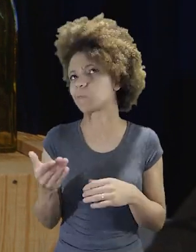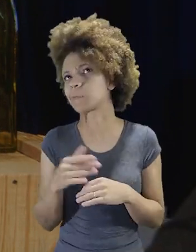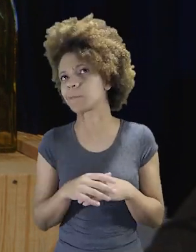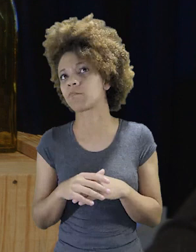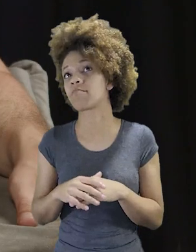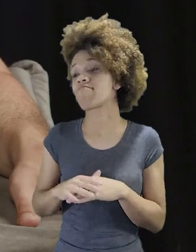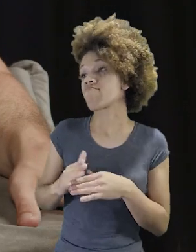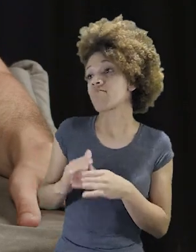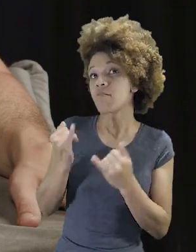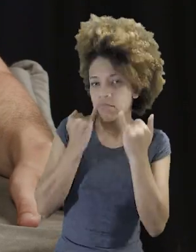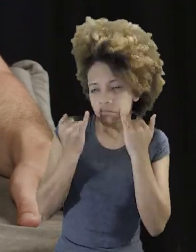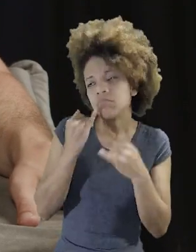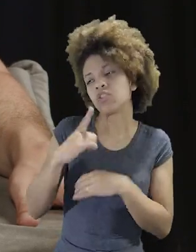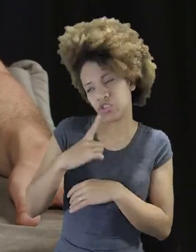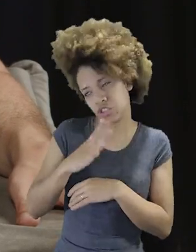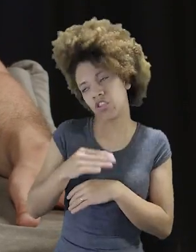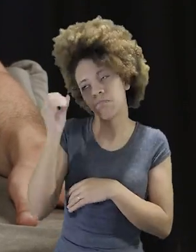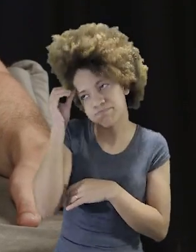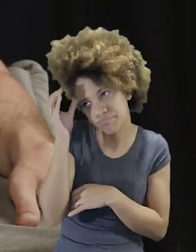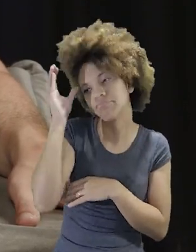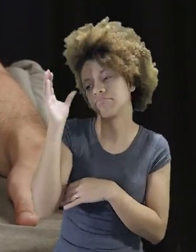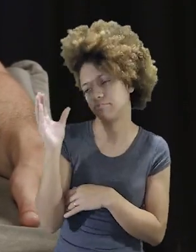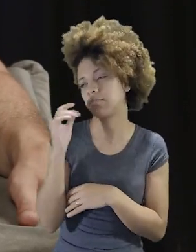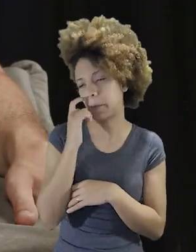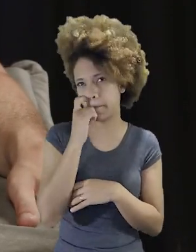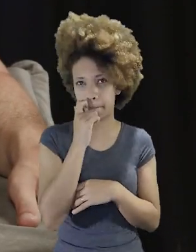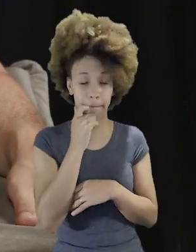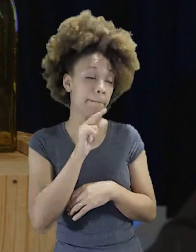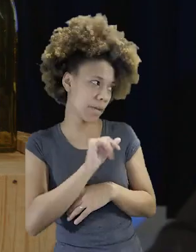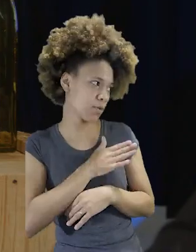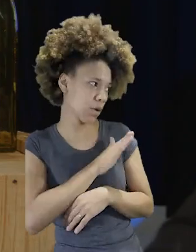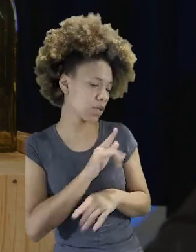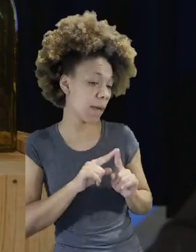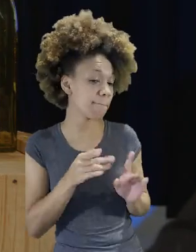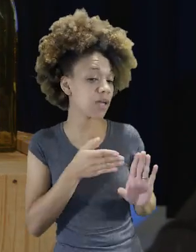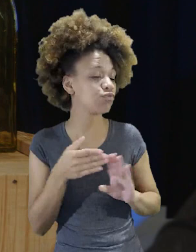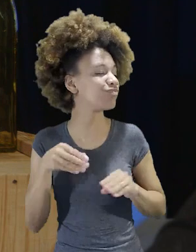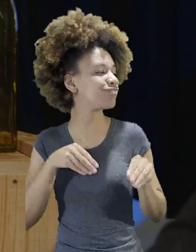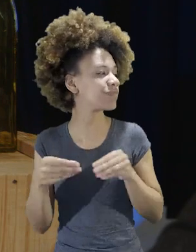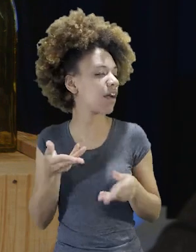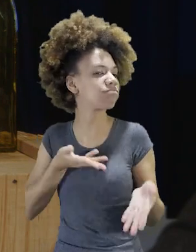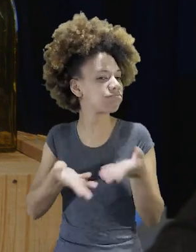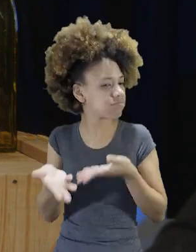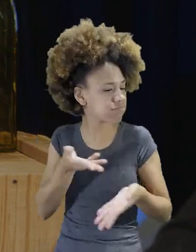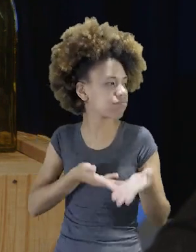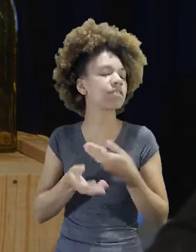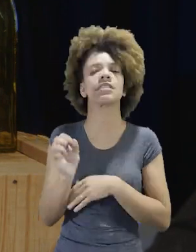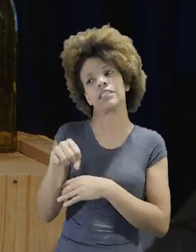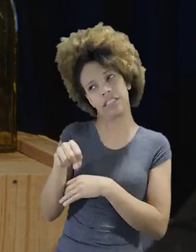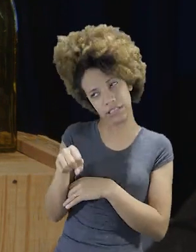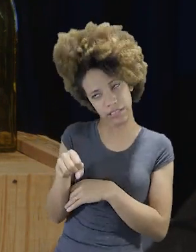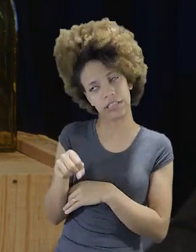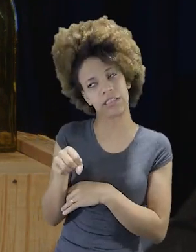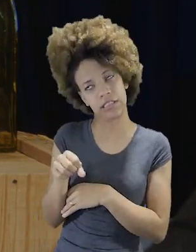é preconceito mas no momento mais flexível até mesmo dos dois lados sim sim foi uma hora que é tipo e ele fez isso quando ele